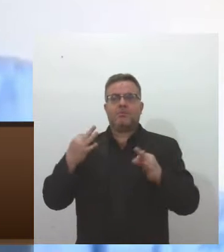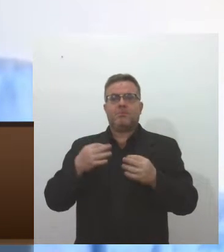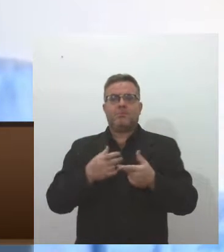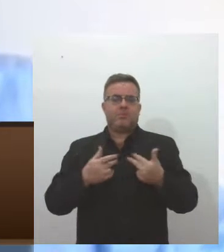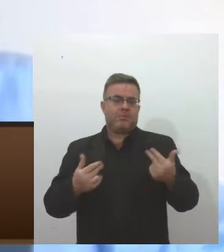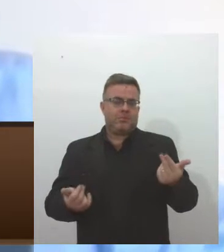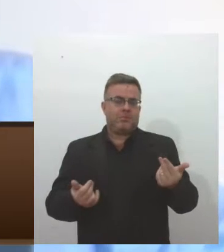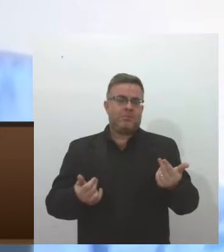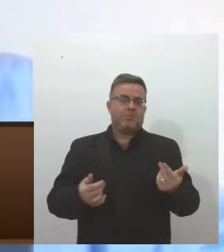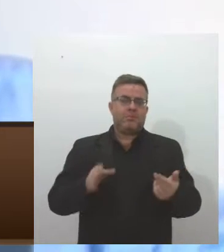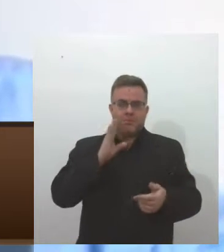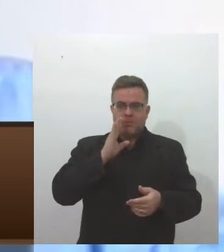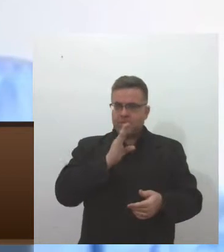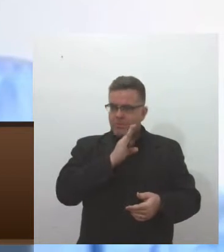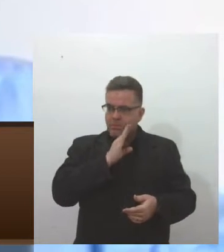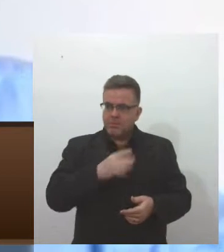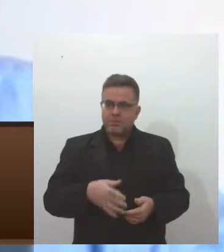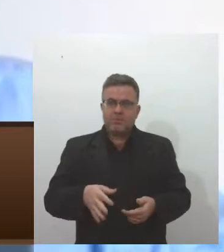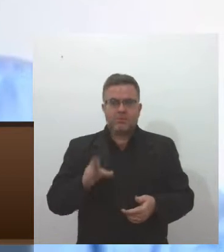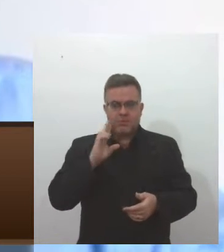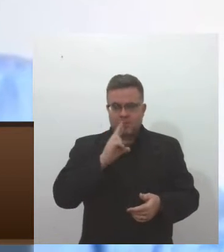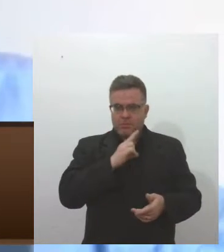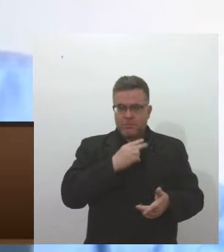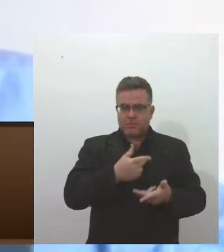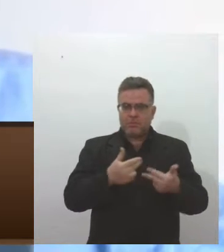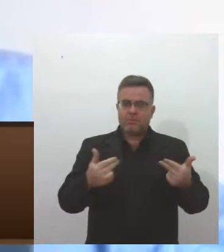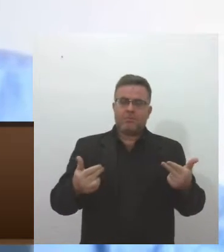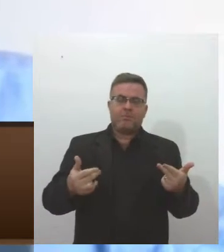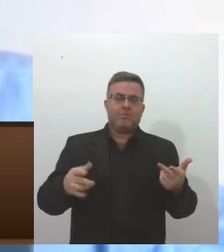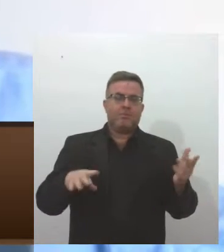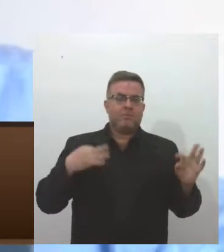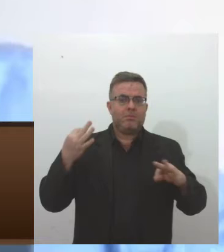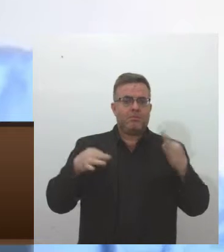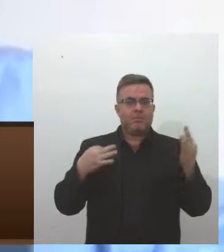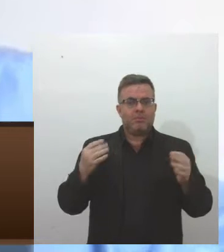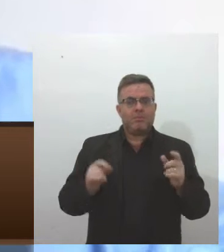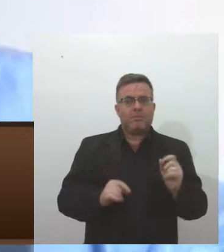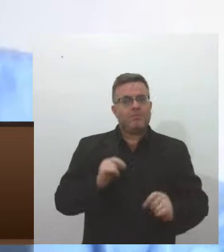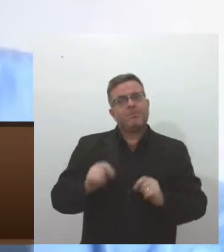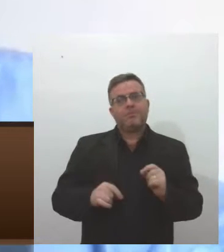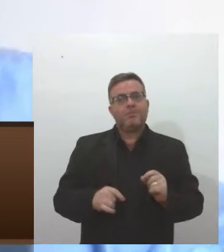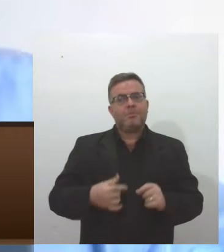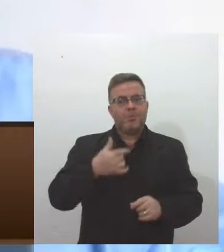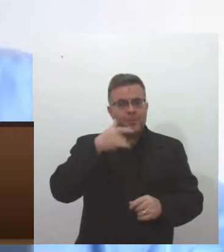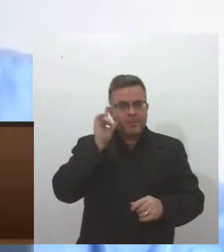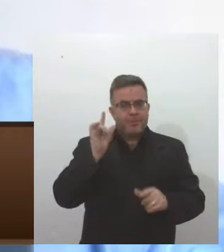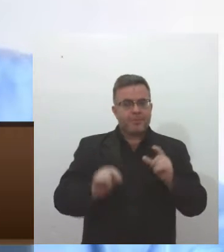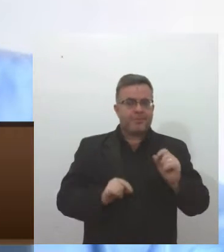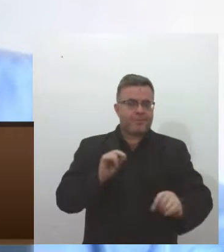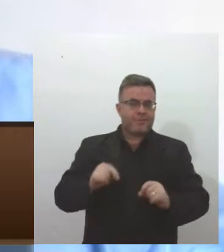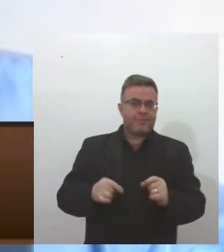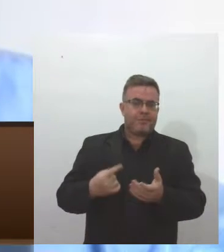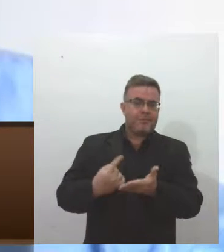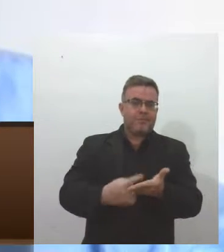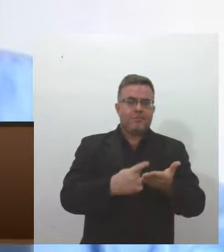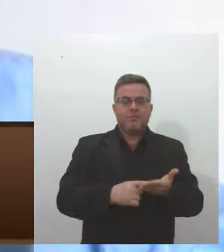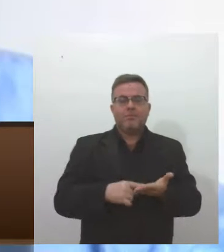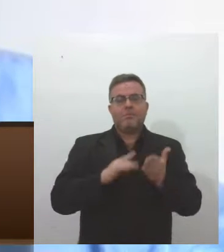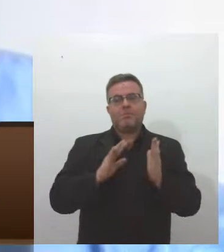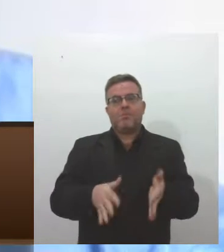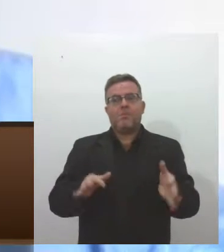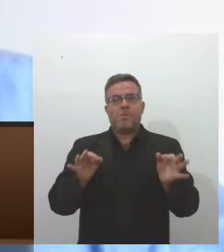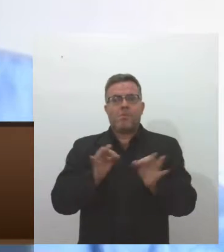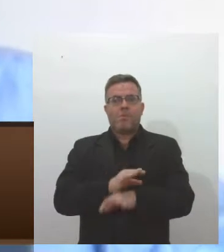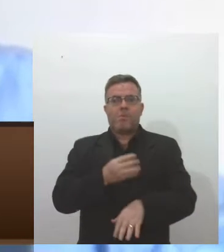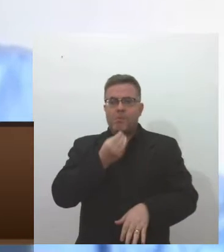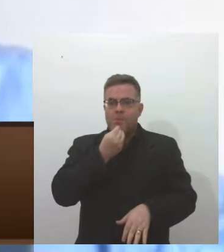restaurantes, empresas que fazem transporte de turistas. E ontem nós tivemos a oportunidade